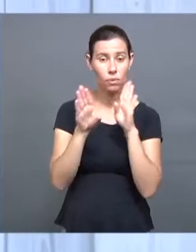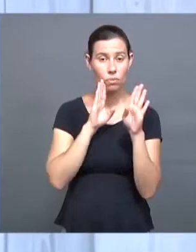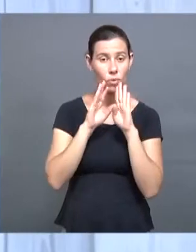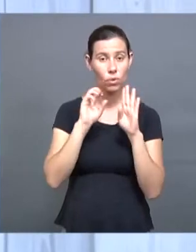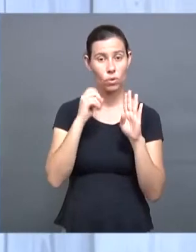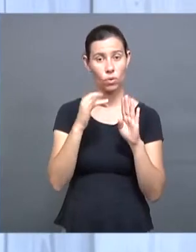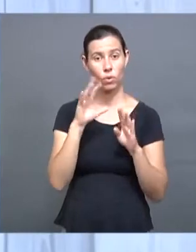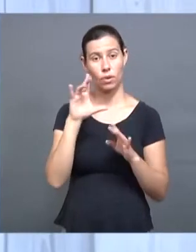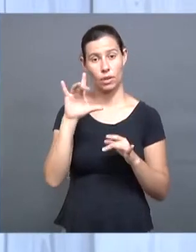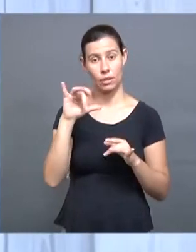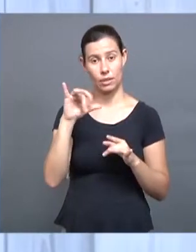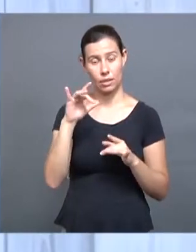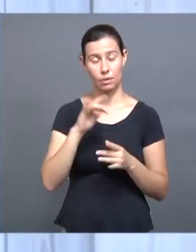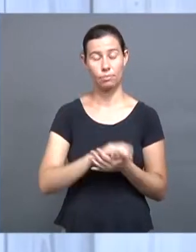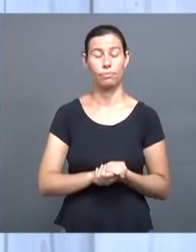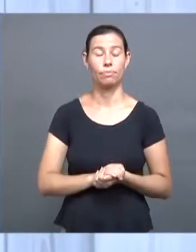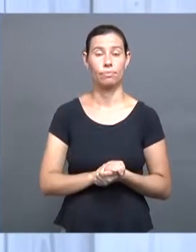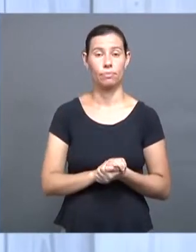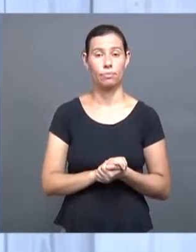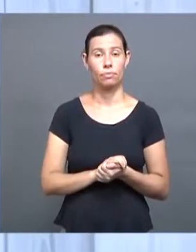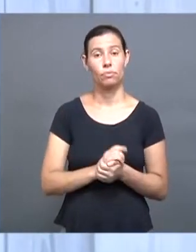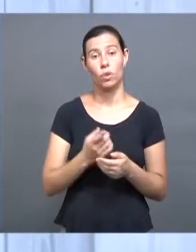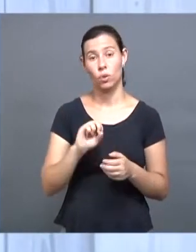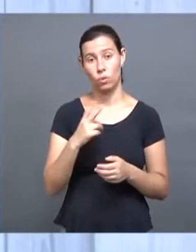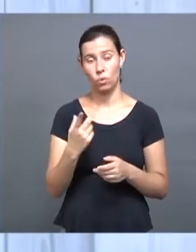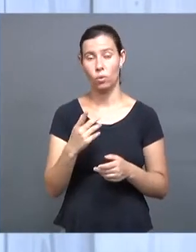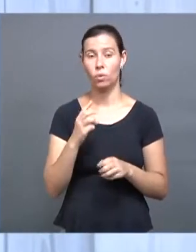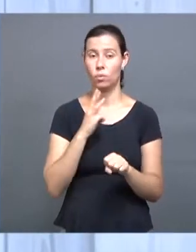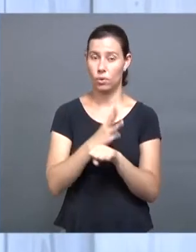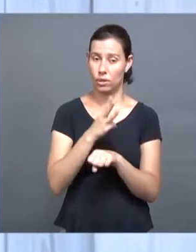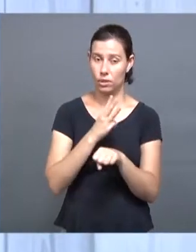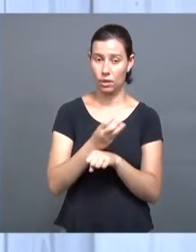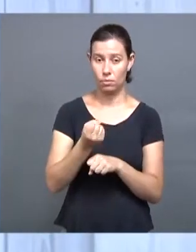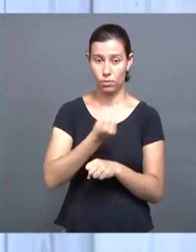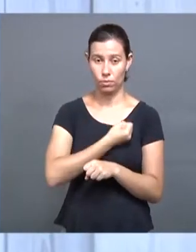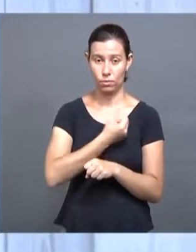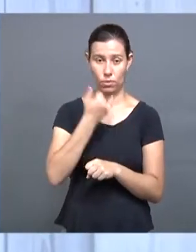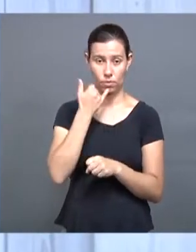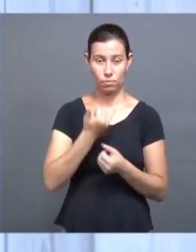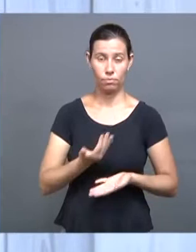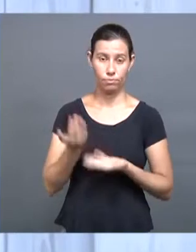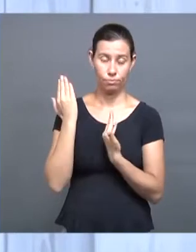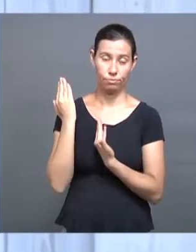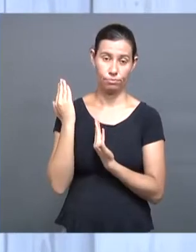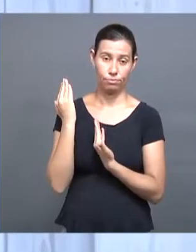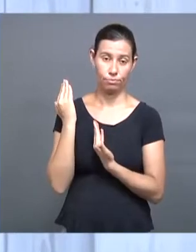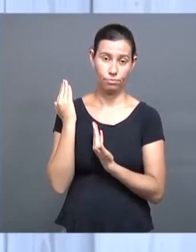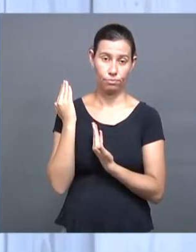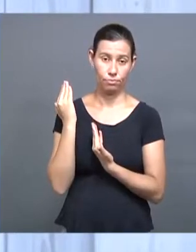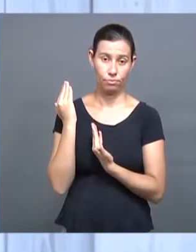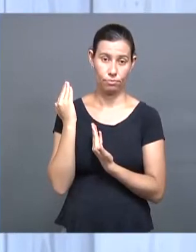Facebook ou Instagram da TV Universitária, ou também pelo WhatsApp. Anota o número, é